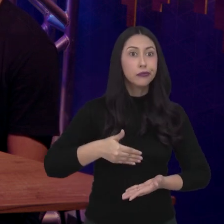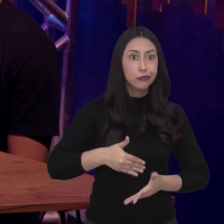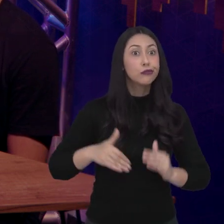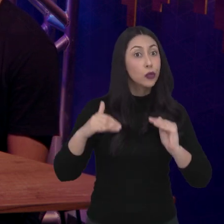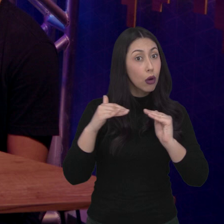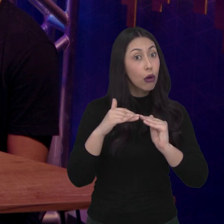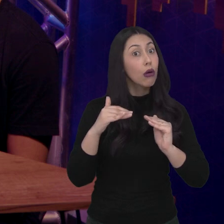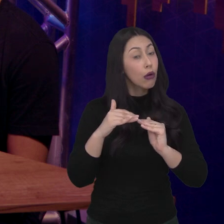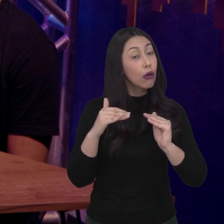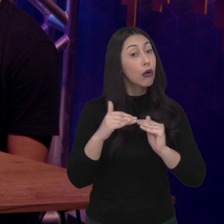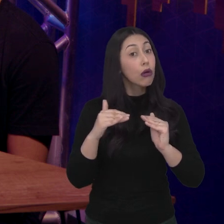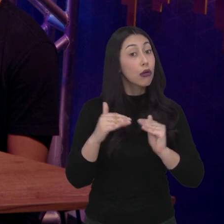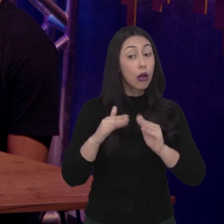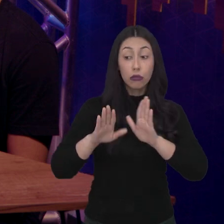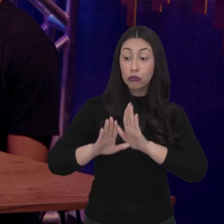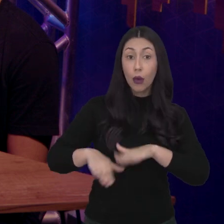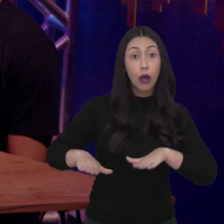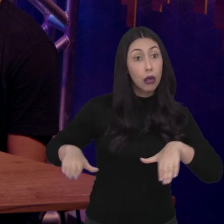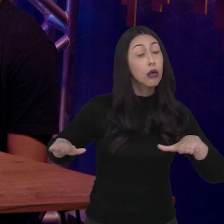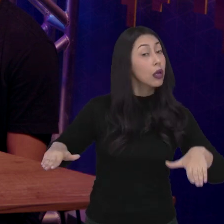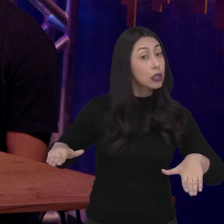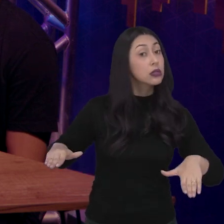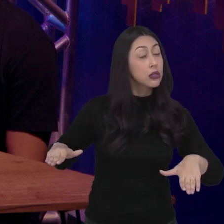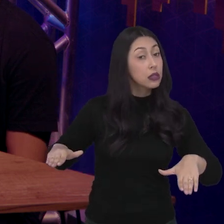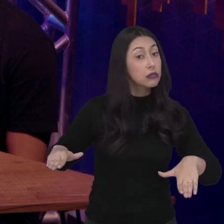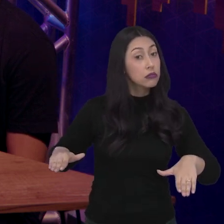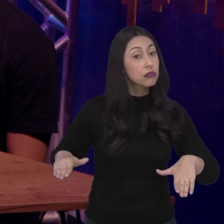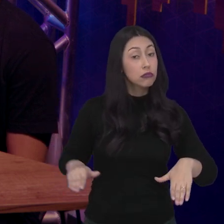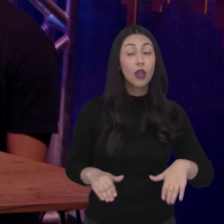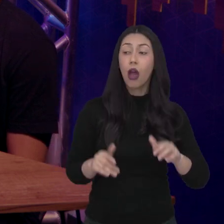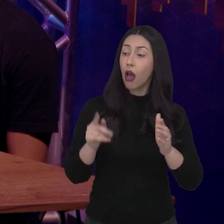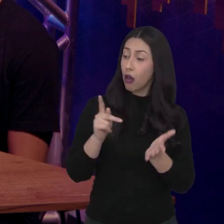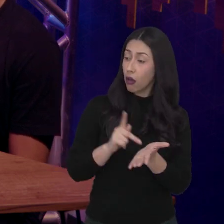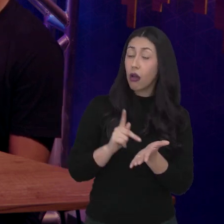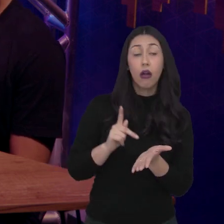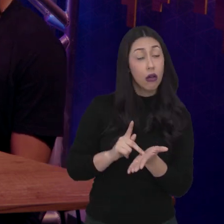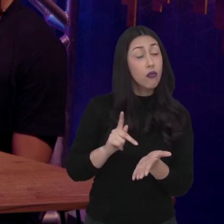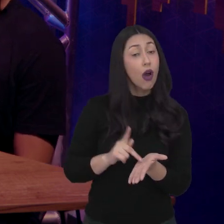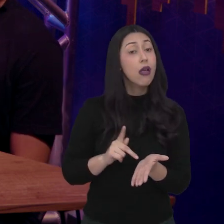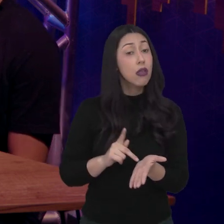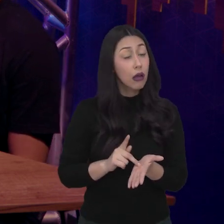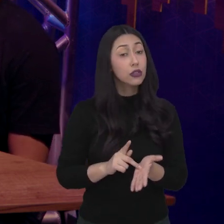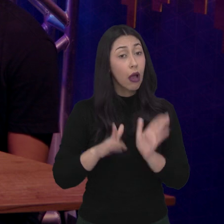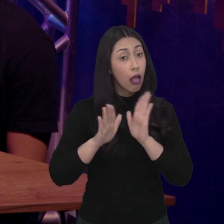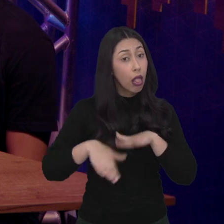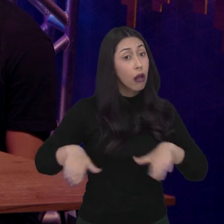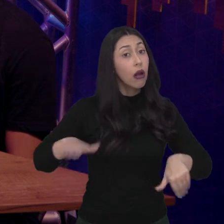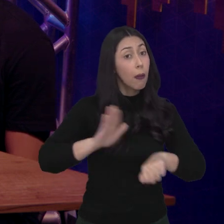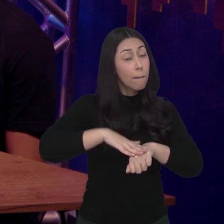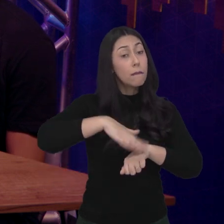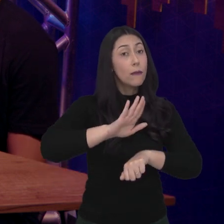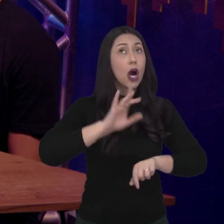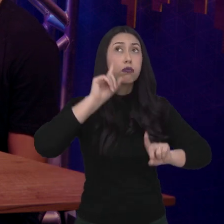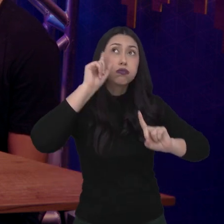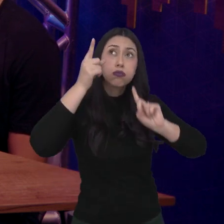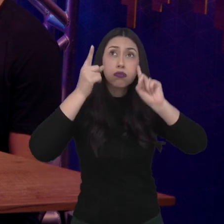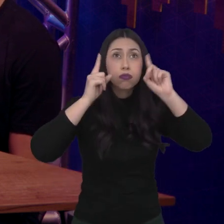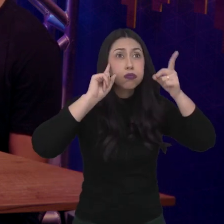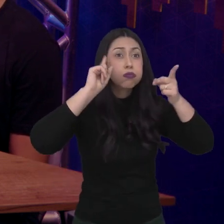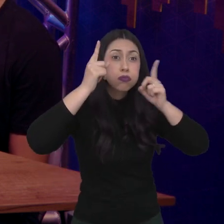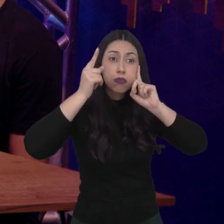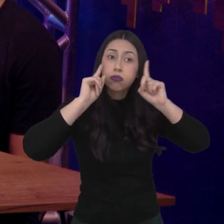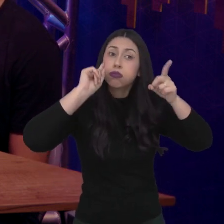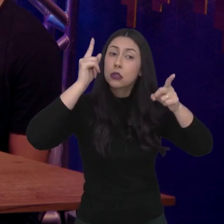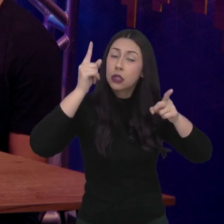confirmaram, né, tudo isso que as crianças falaram, então atestando essa pesquisa, que foi feita, né, através da